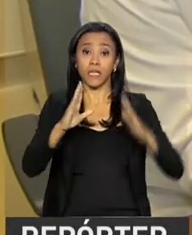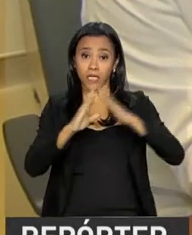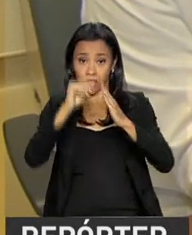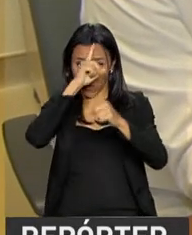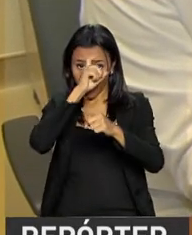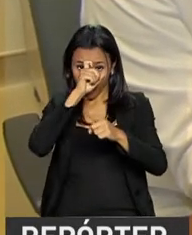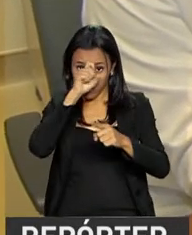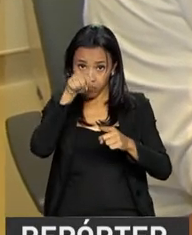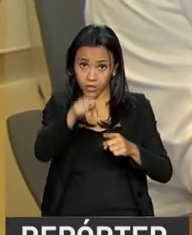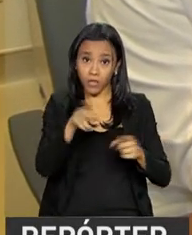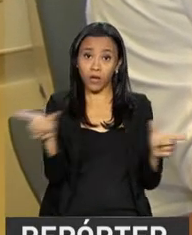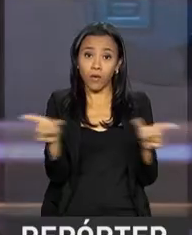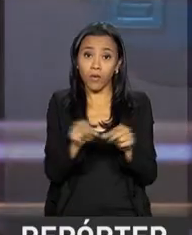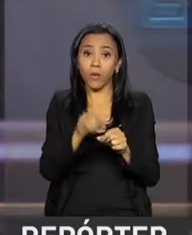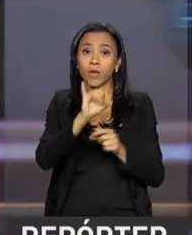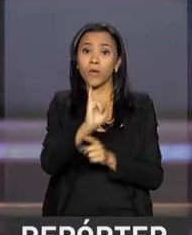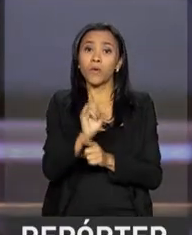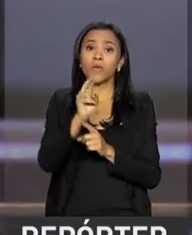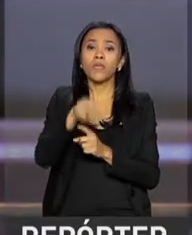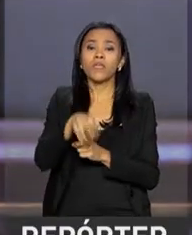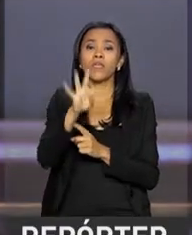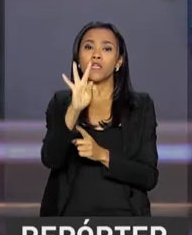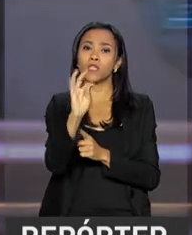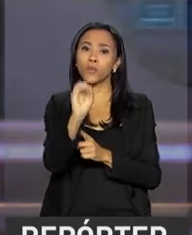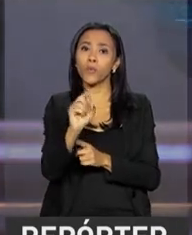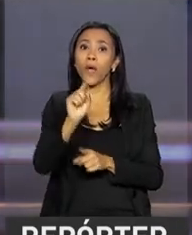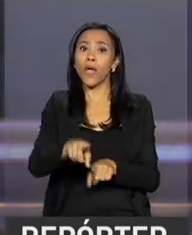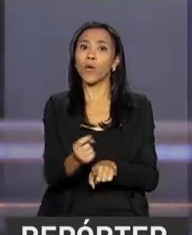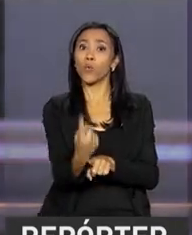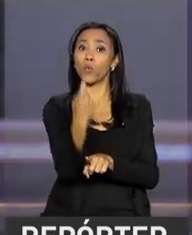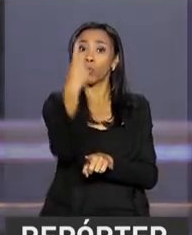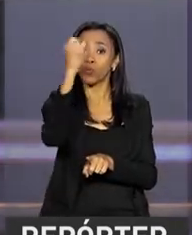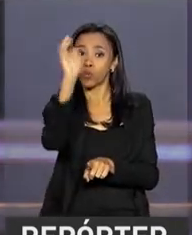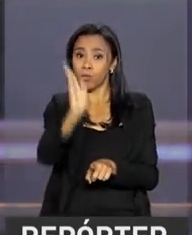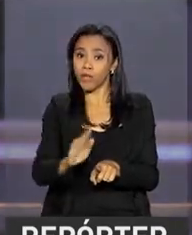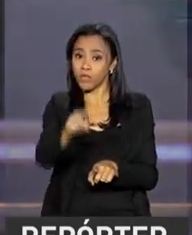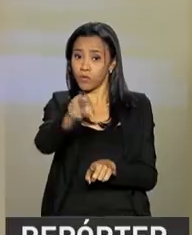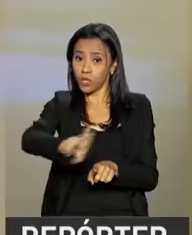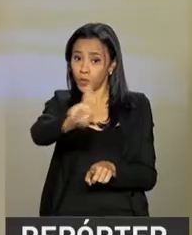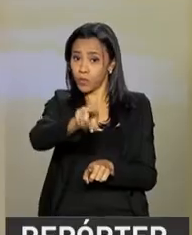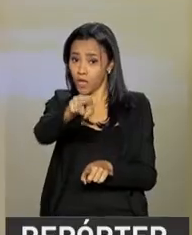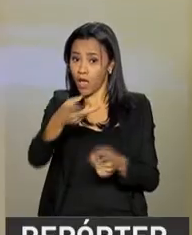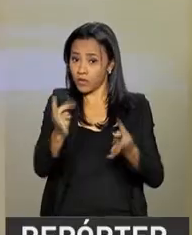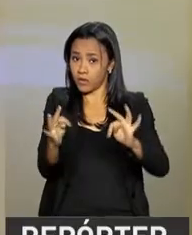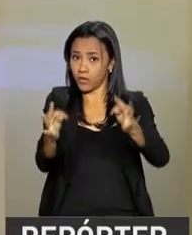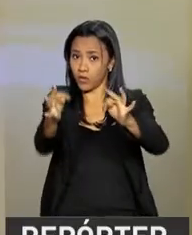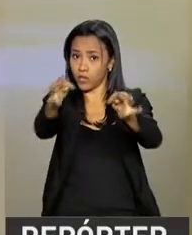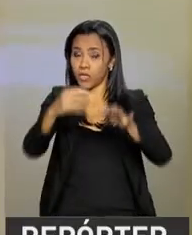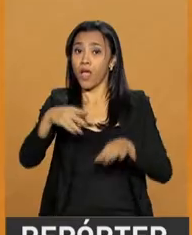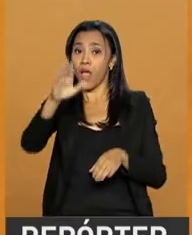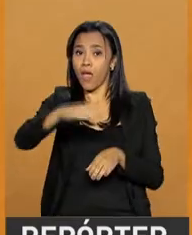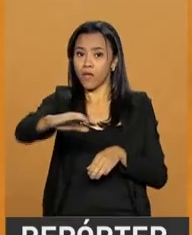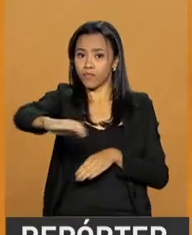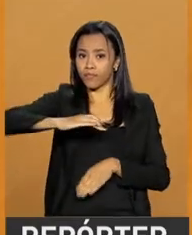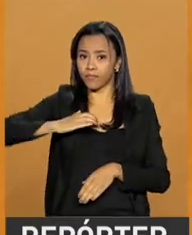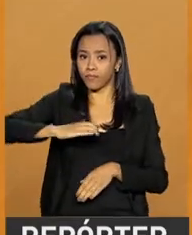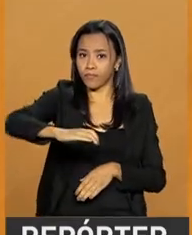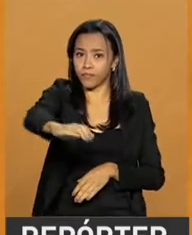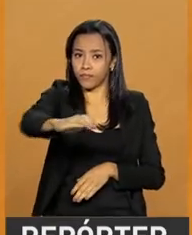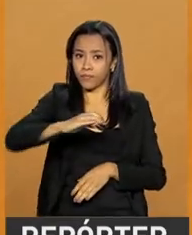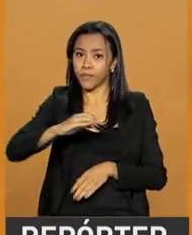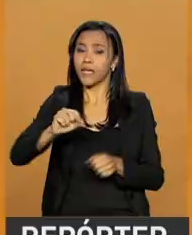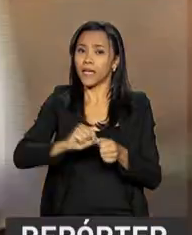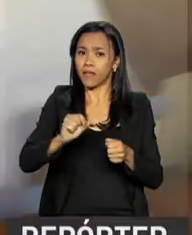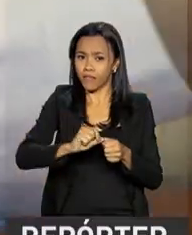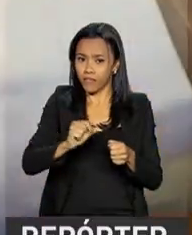e ortopedia windows é o único no brasil a utilizar essa tecnologia uma impressora que gera moldes e guias